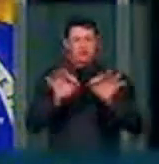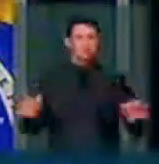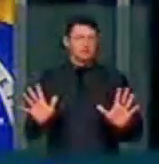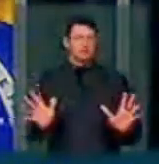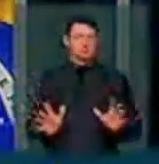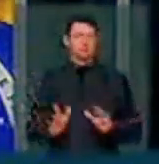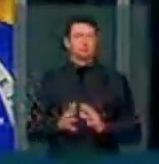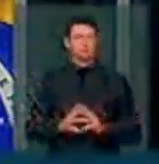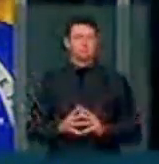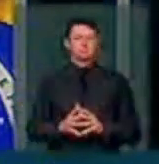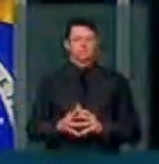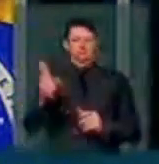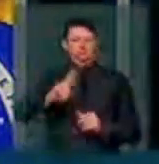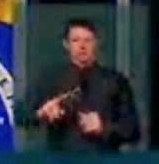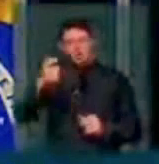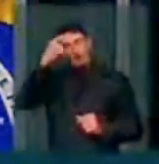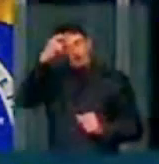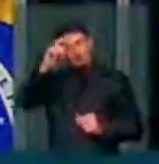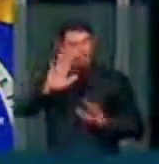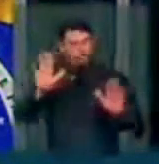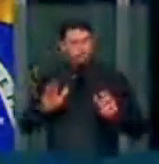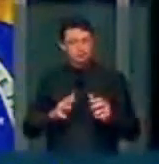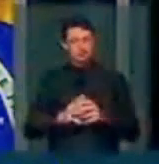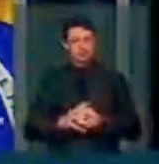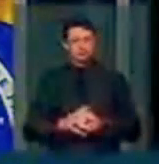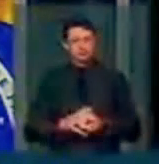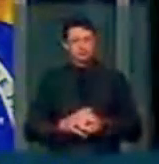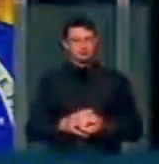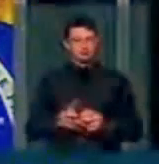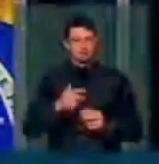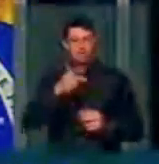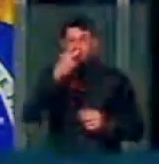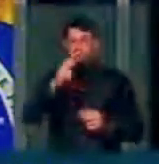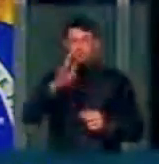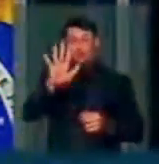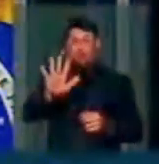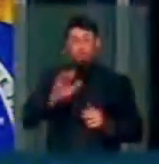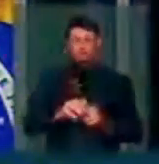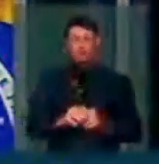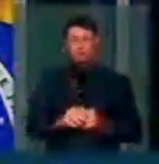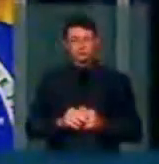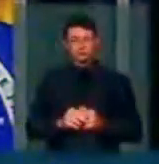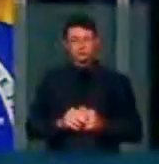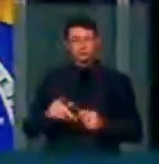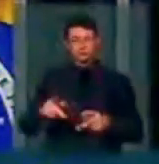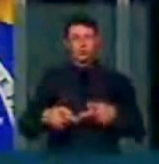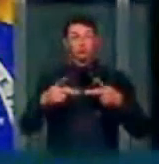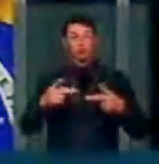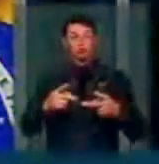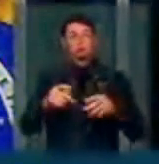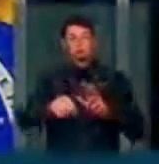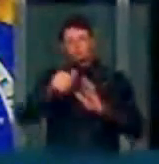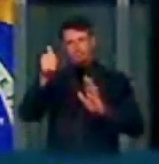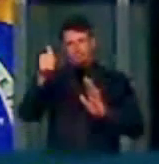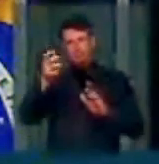simples, baseado em bom senso. Eu acho o seguinte, eu acho que esse é um projeto, em primeiro lugar,